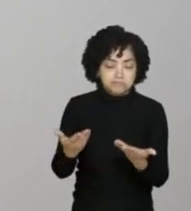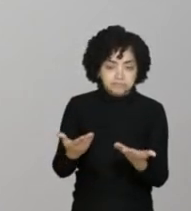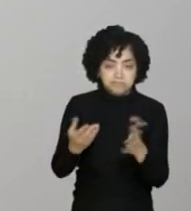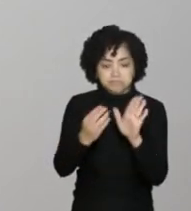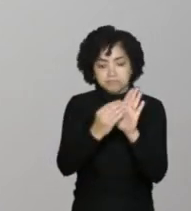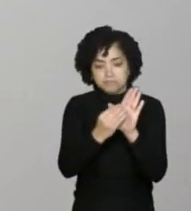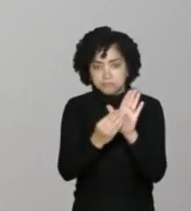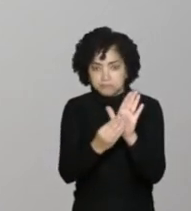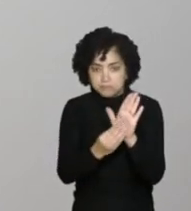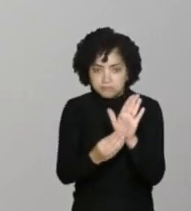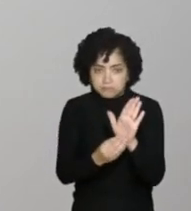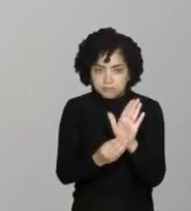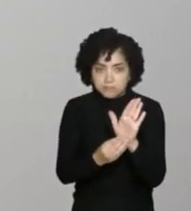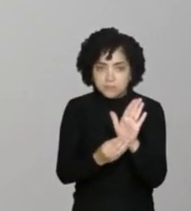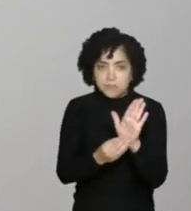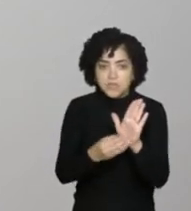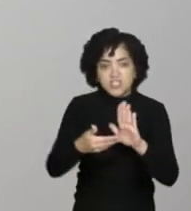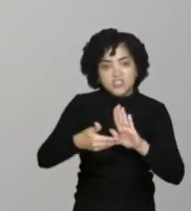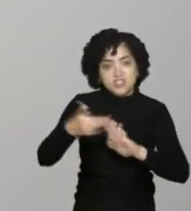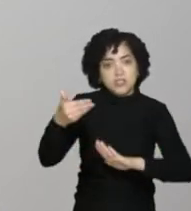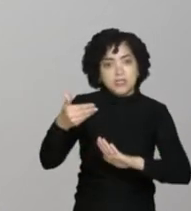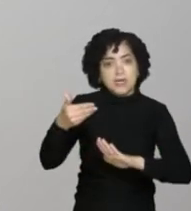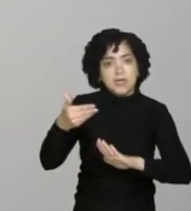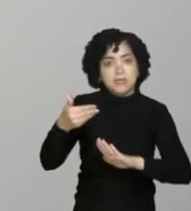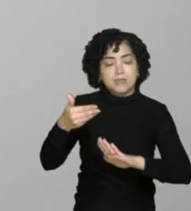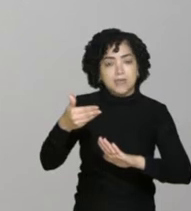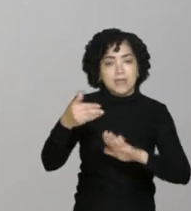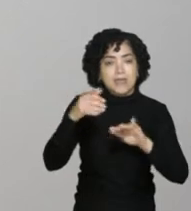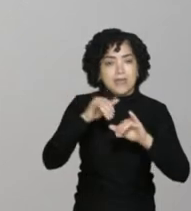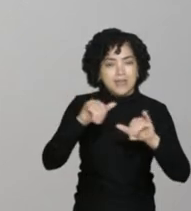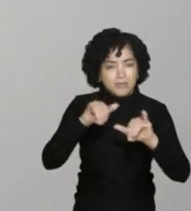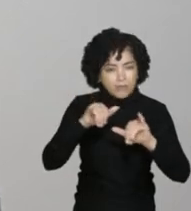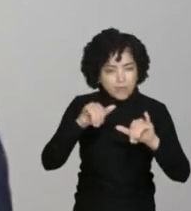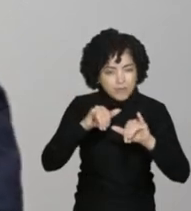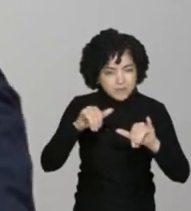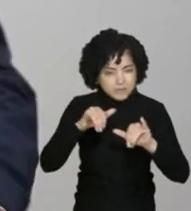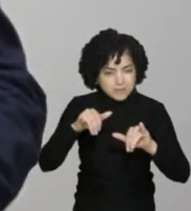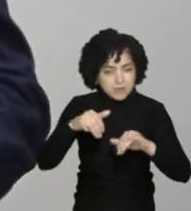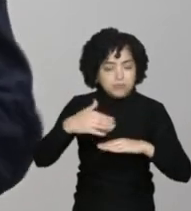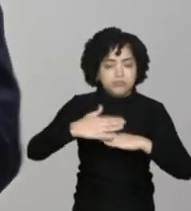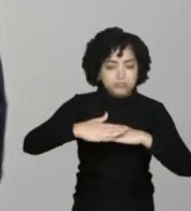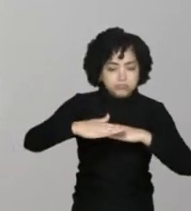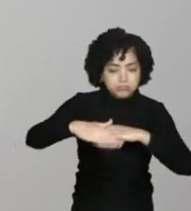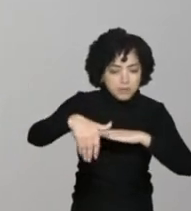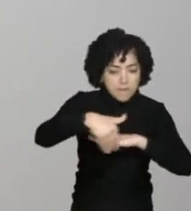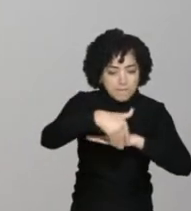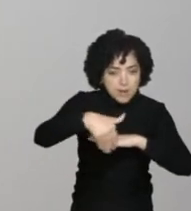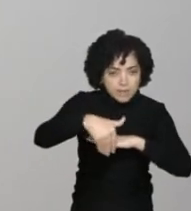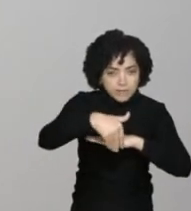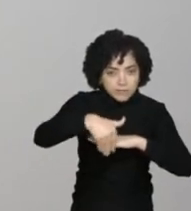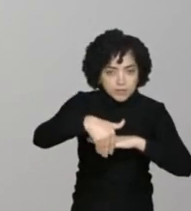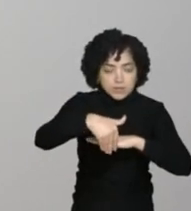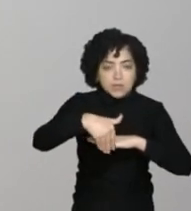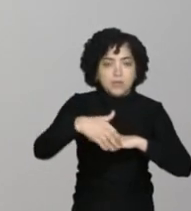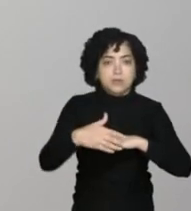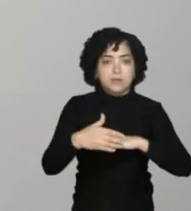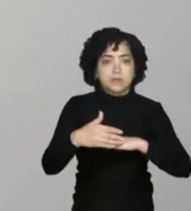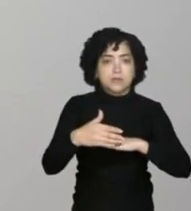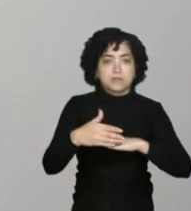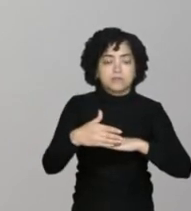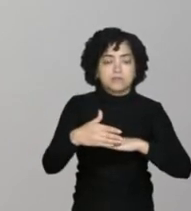retirar como rodovia pavimentada e, além de colocar, já no início da